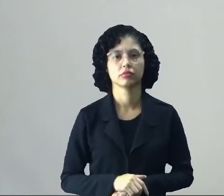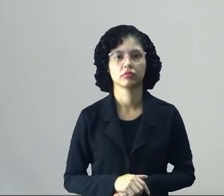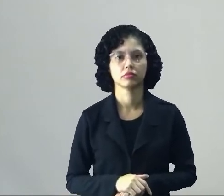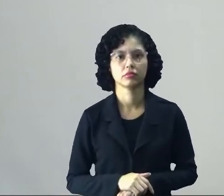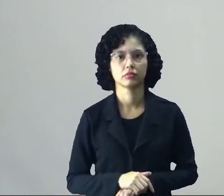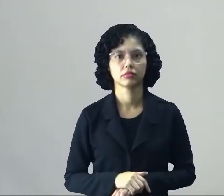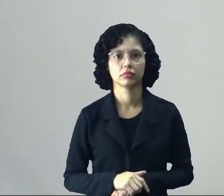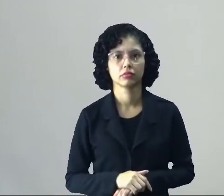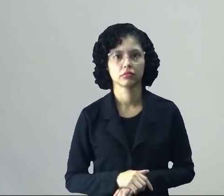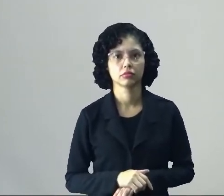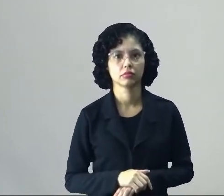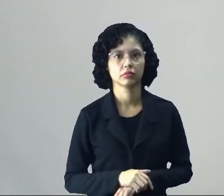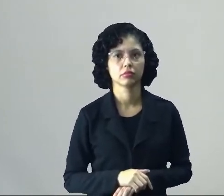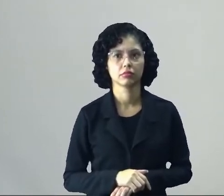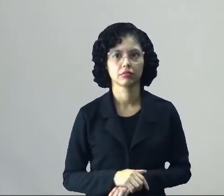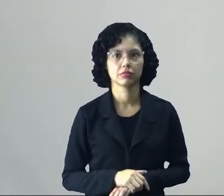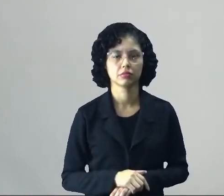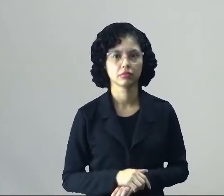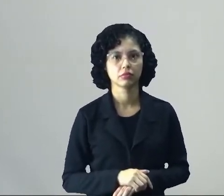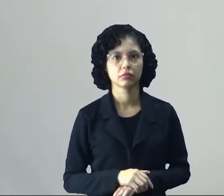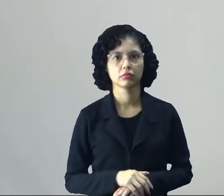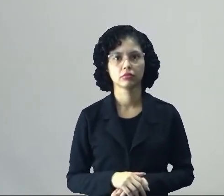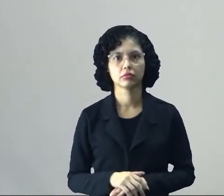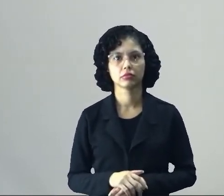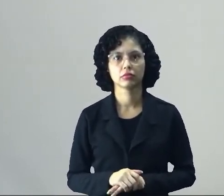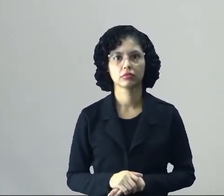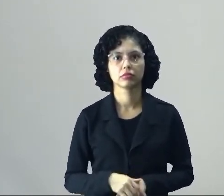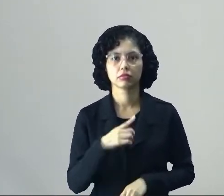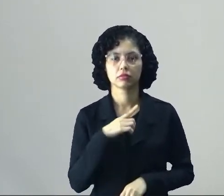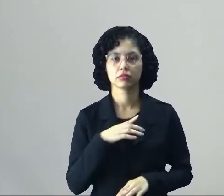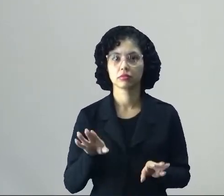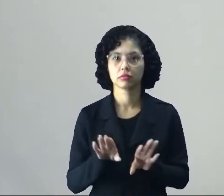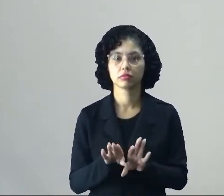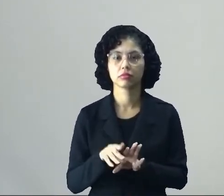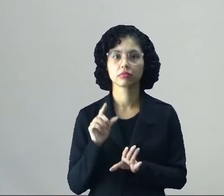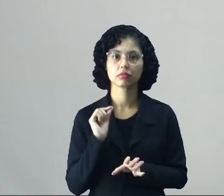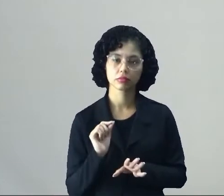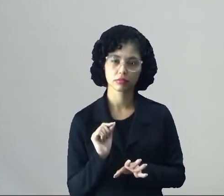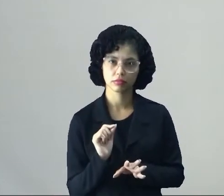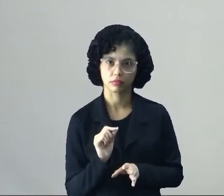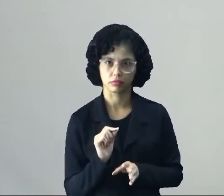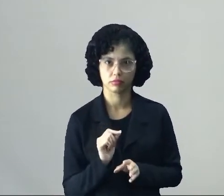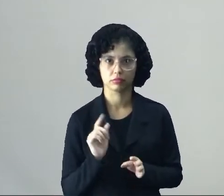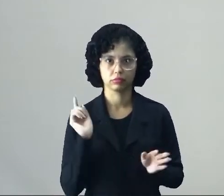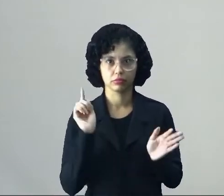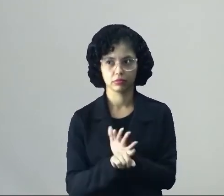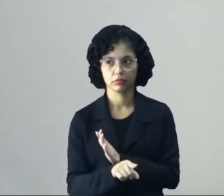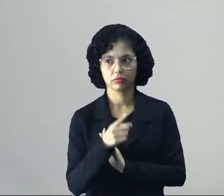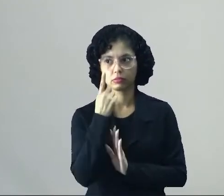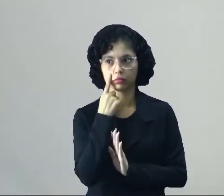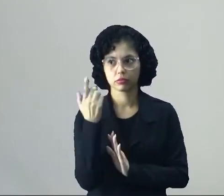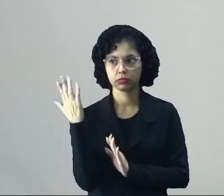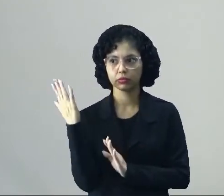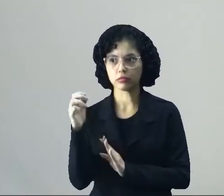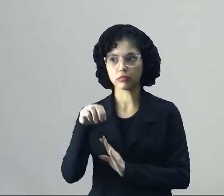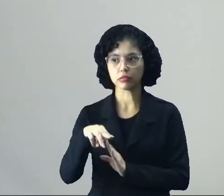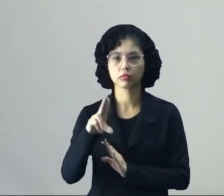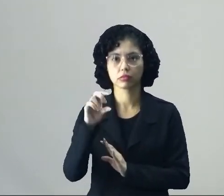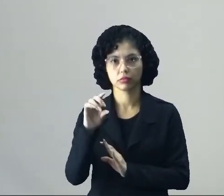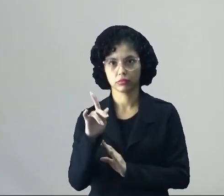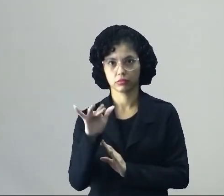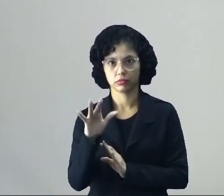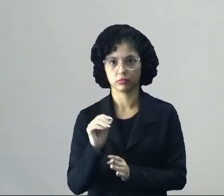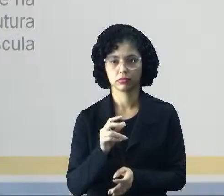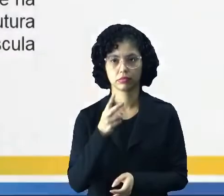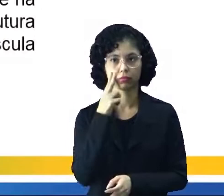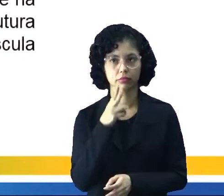Ok? Vamos lá. Aí nós temos também uma questão para se olhar, que é o monobloco. O que seria